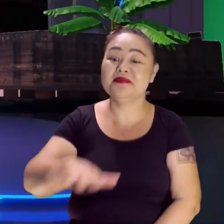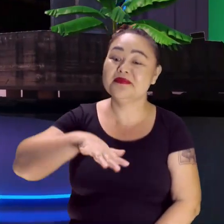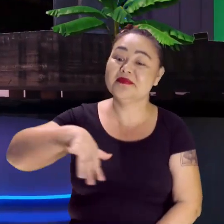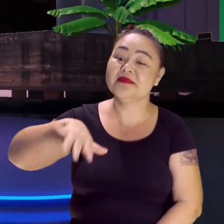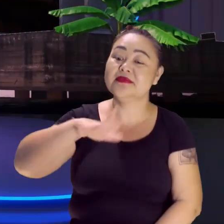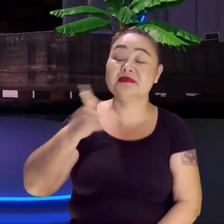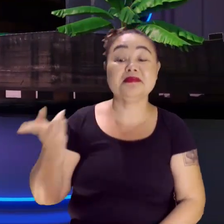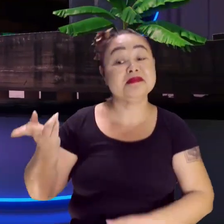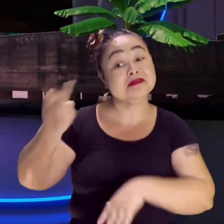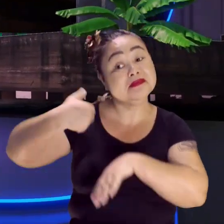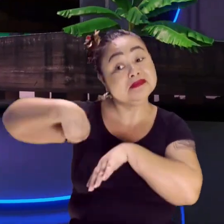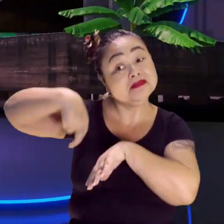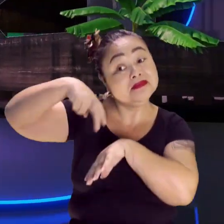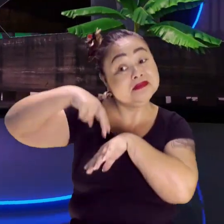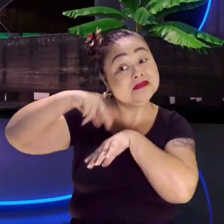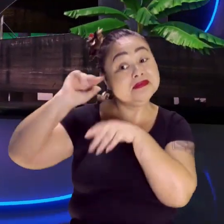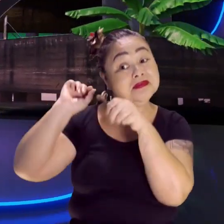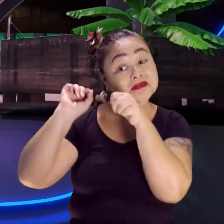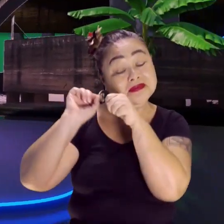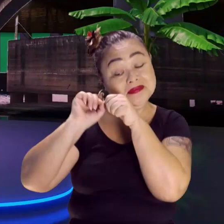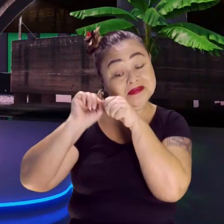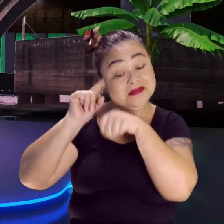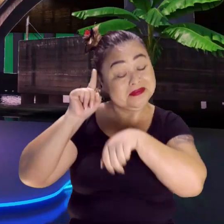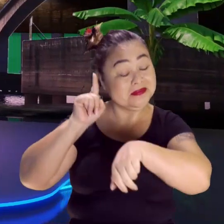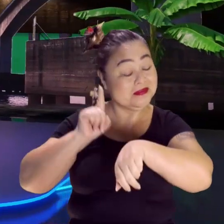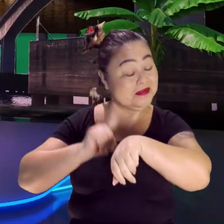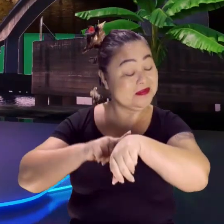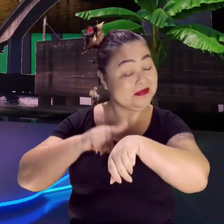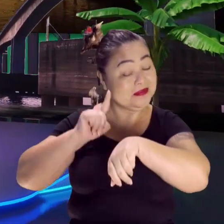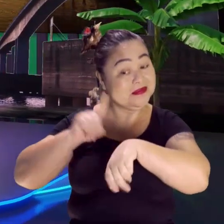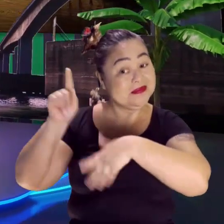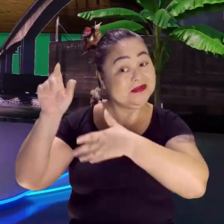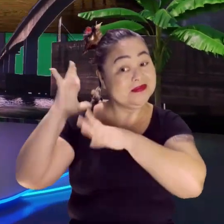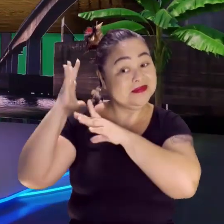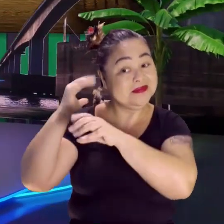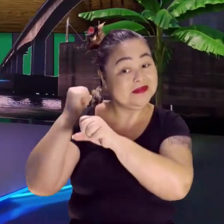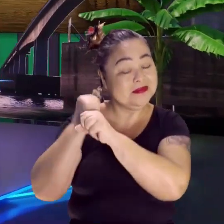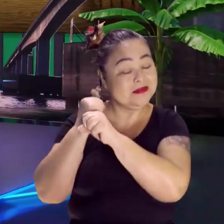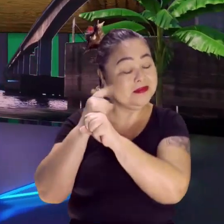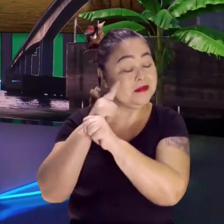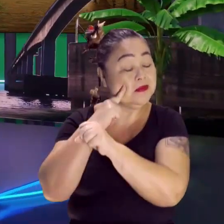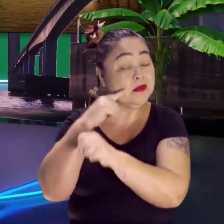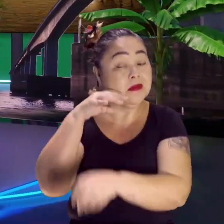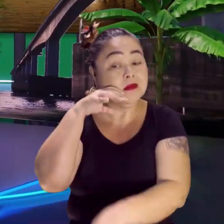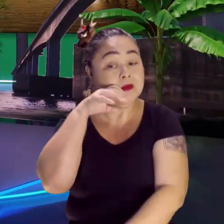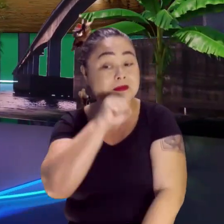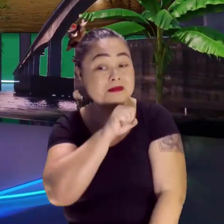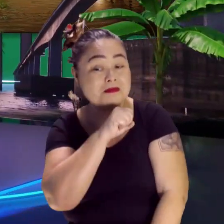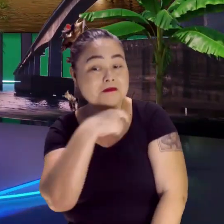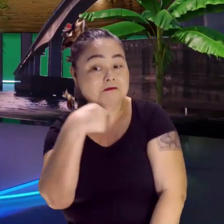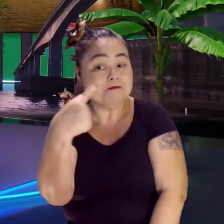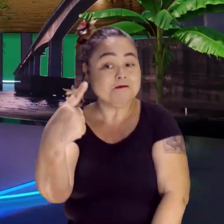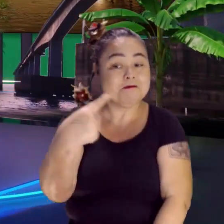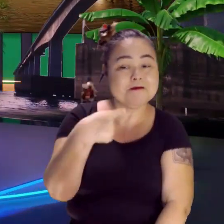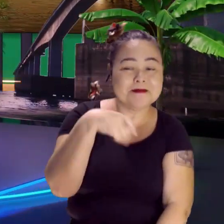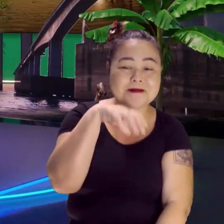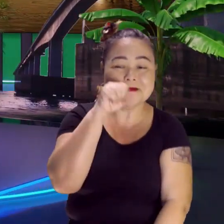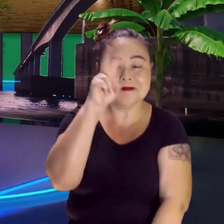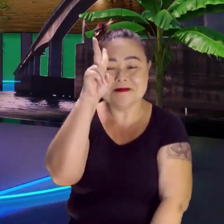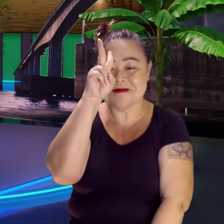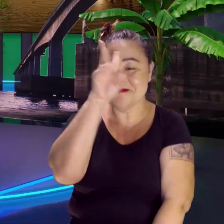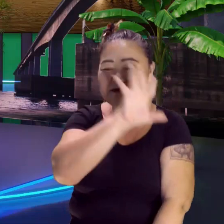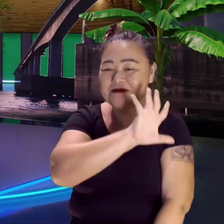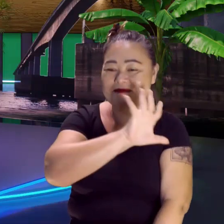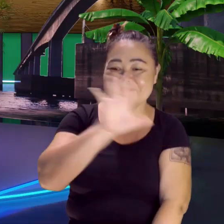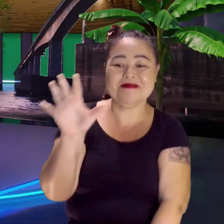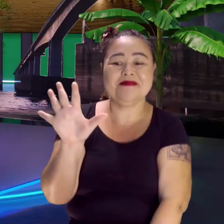galerinha, voltamos para fazer o nosso momento de revisão. Esse momento que é jogo rápido, né, professor Jorge? Um bate-bola, tá? Só para relembrar algumas